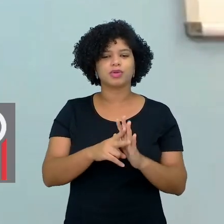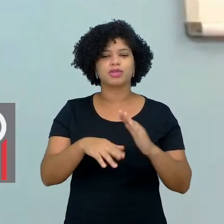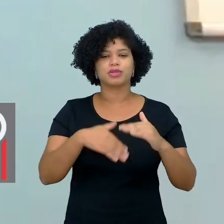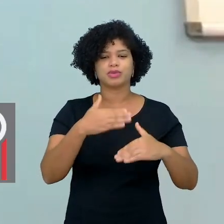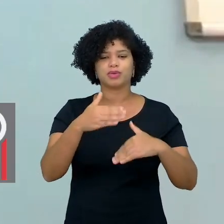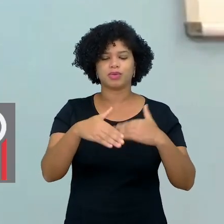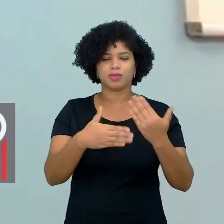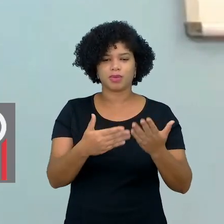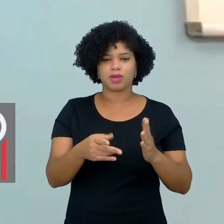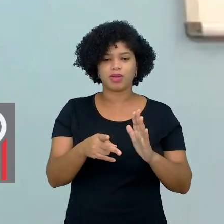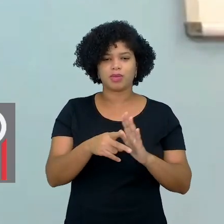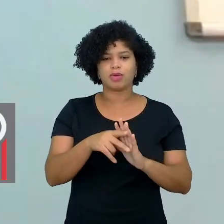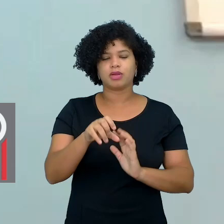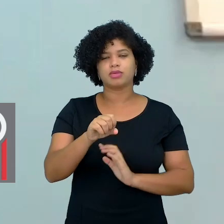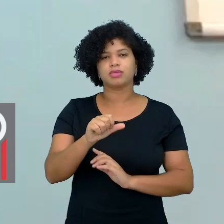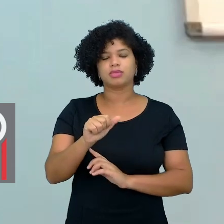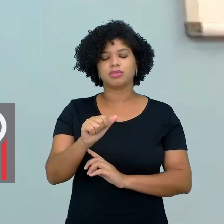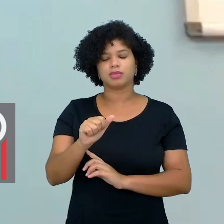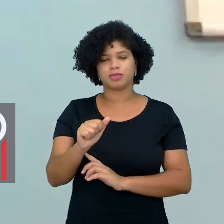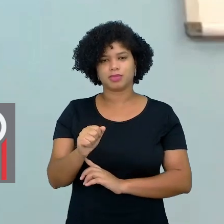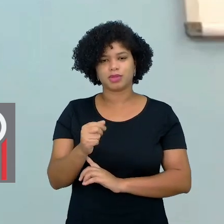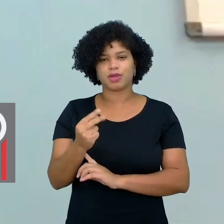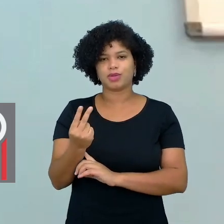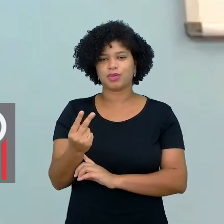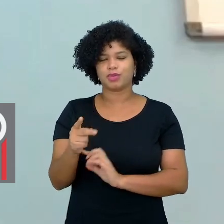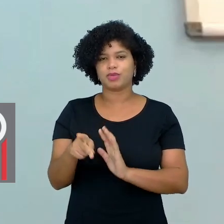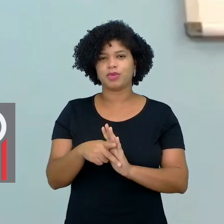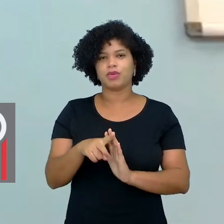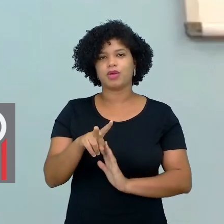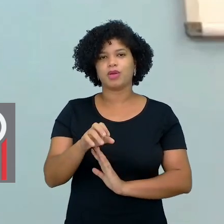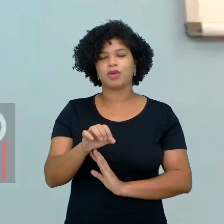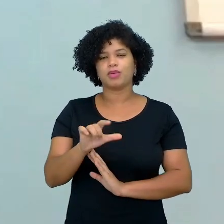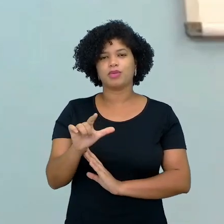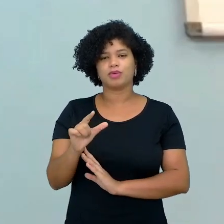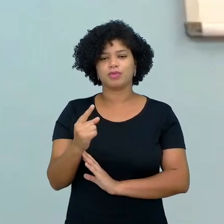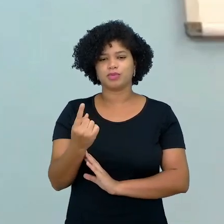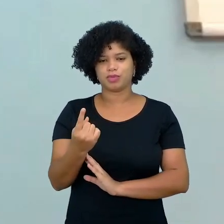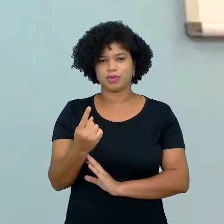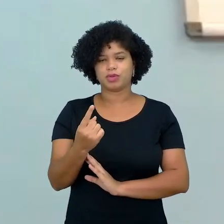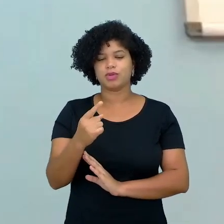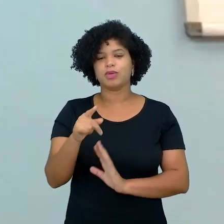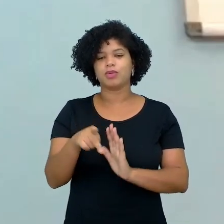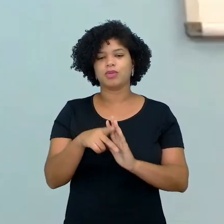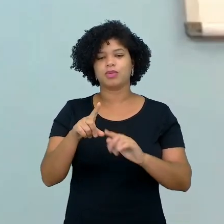situação de aprendizagem 2, do volume 1, do material Aprender Sempre.